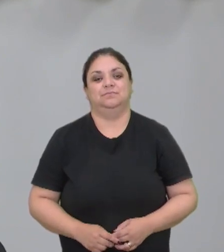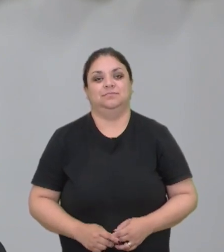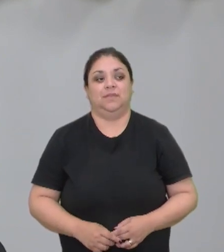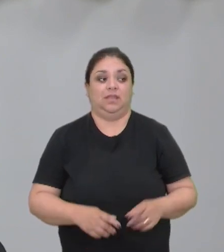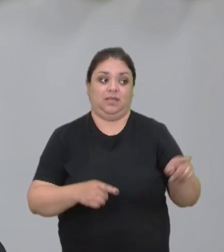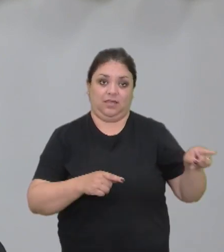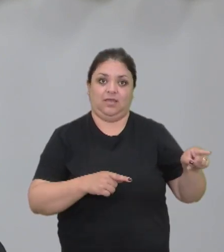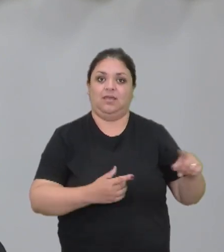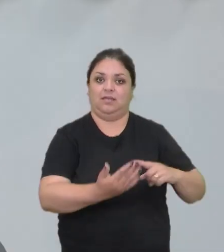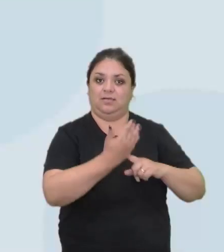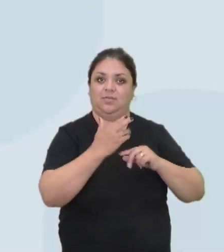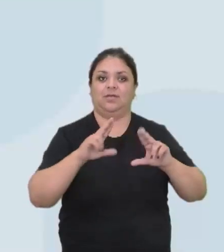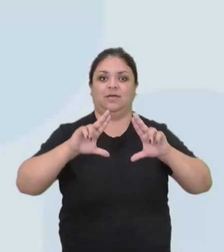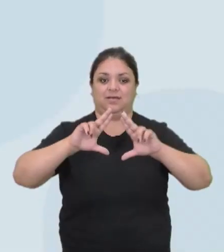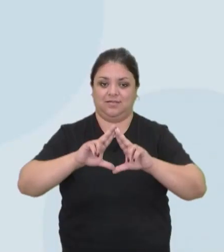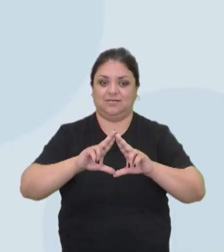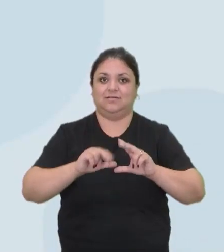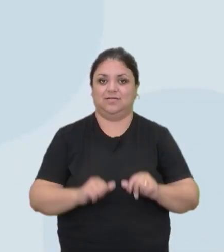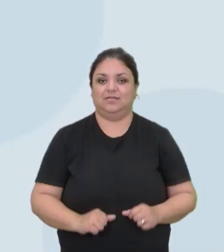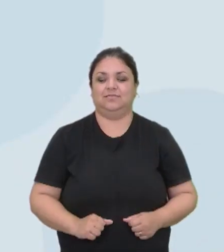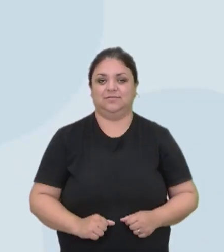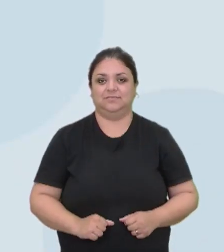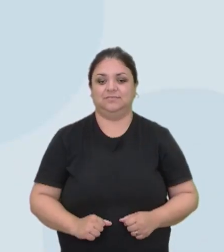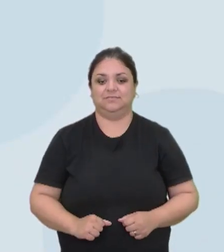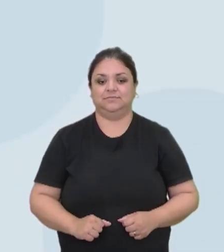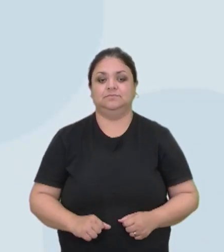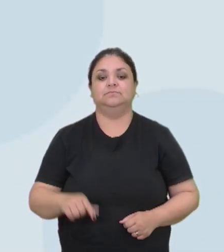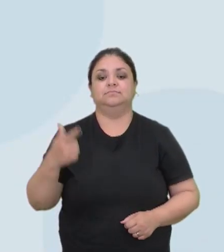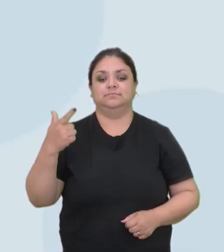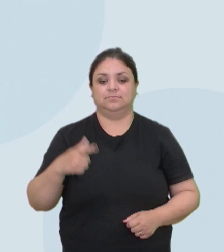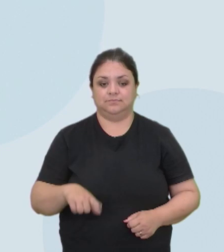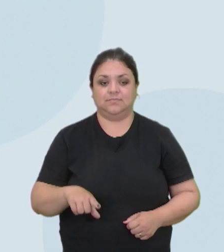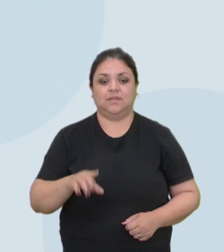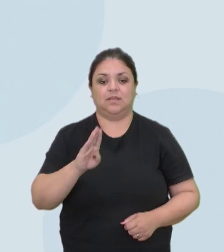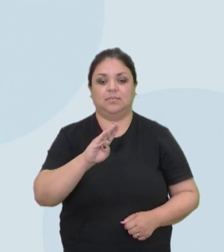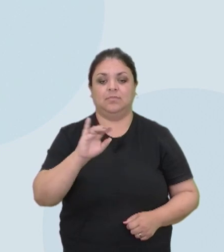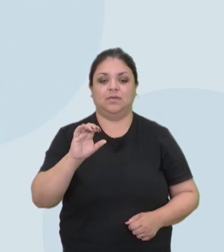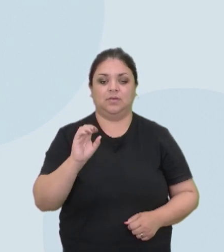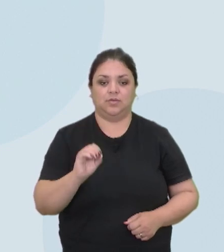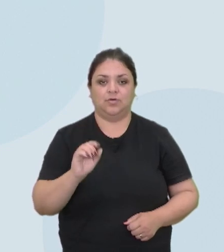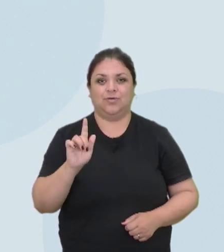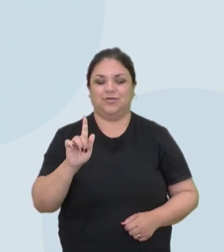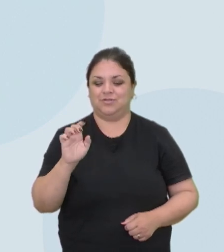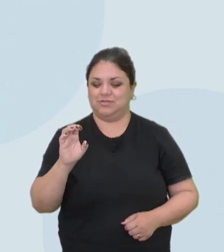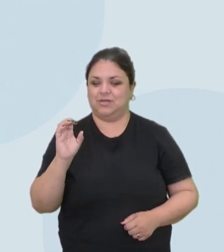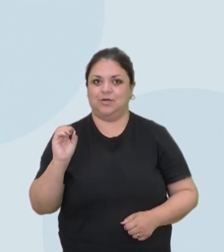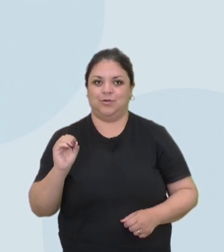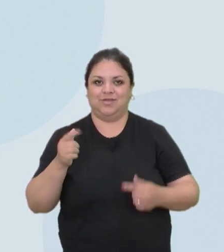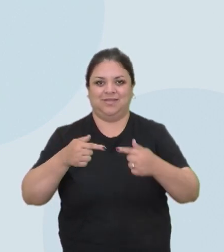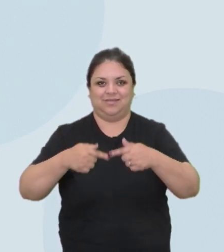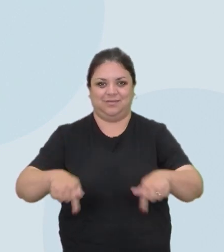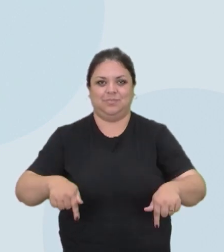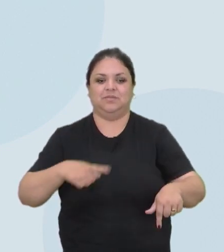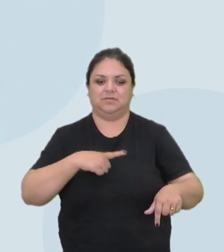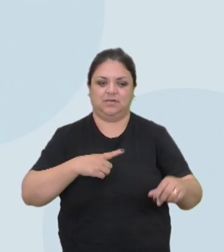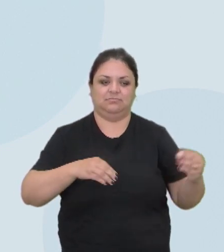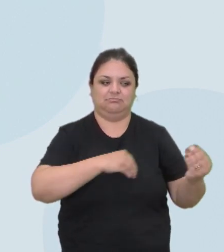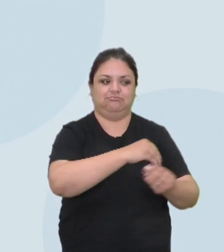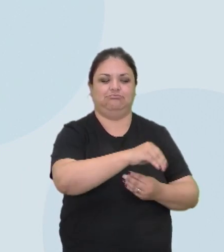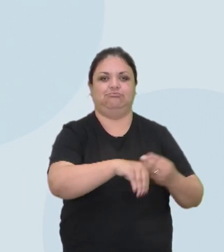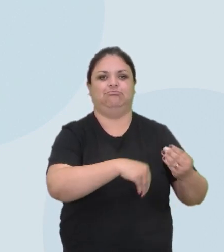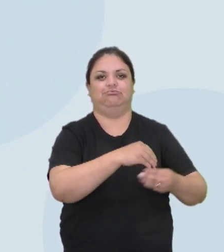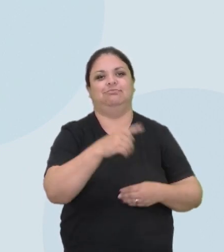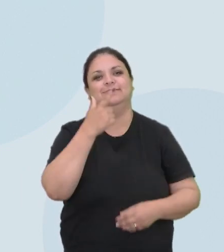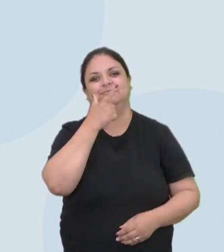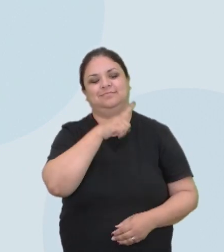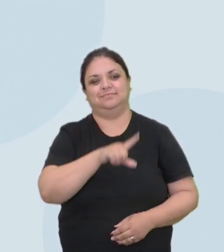ciclos biogeoquímicos também atuando no processo de compostagem. E aí, a gente falou um pouquinho das